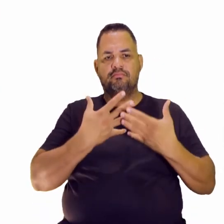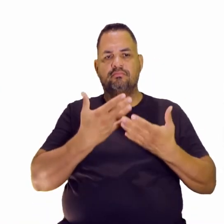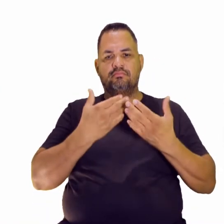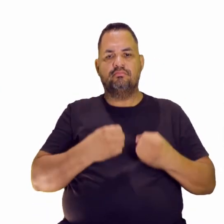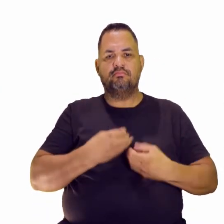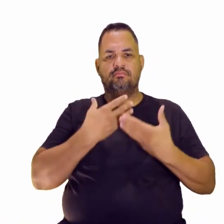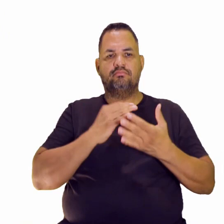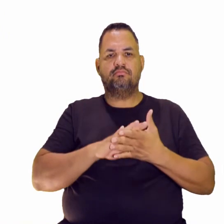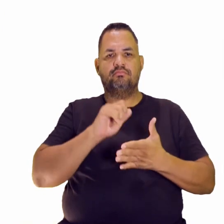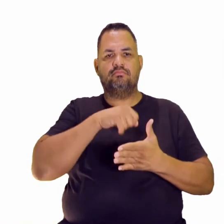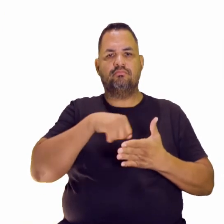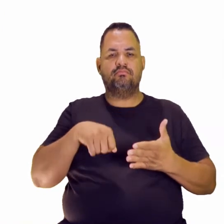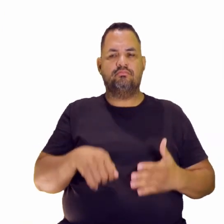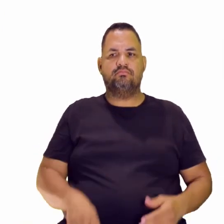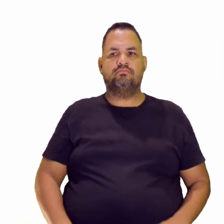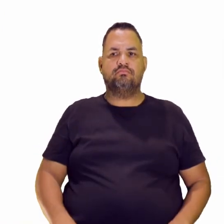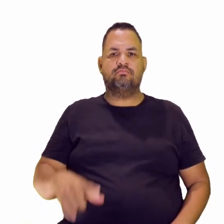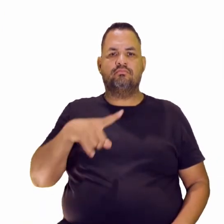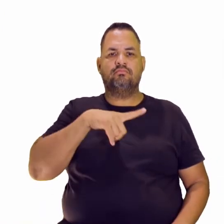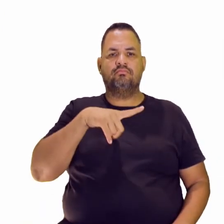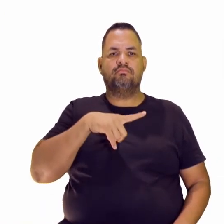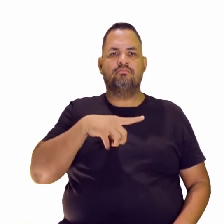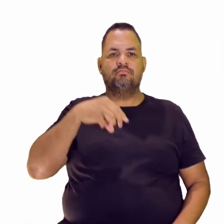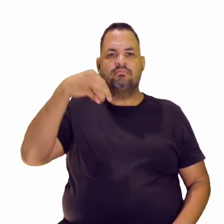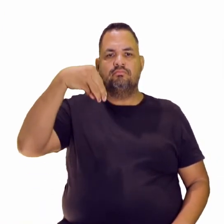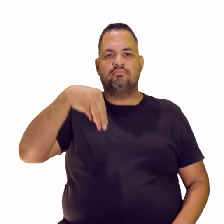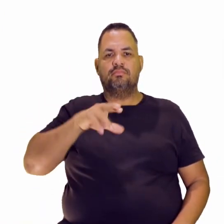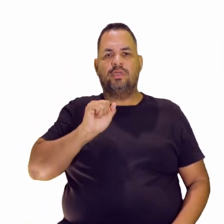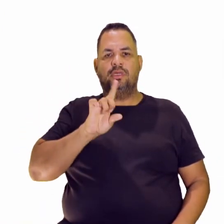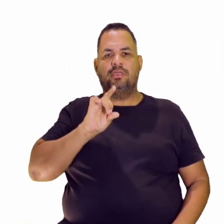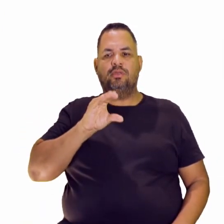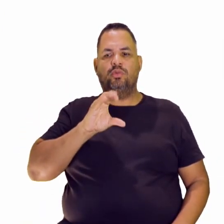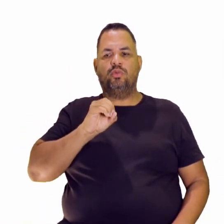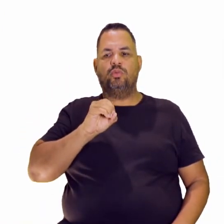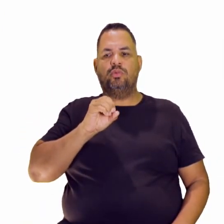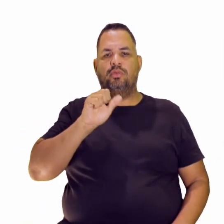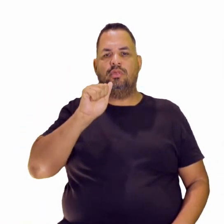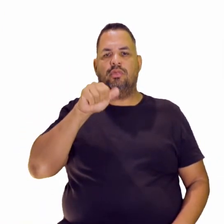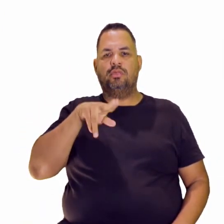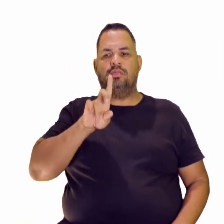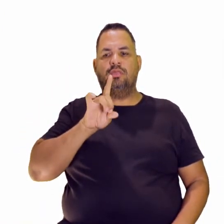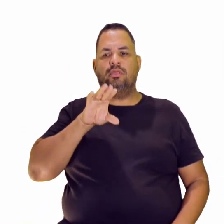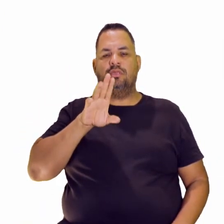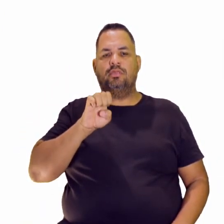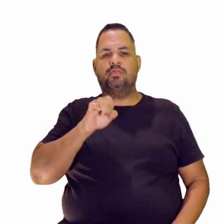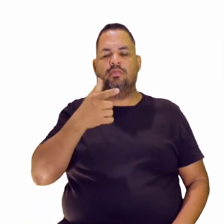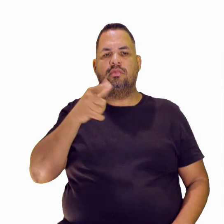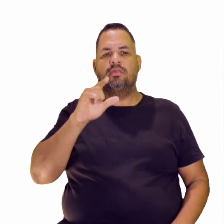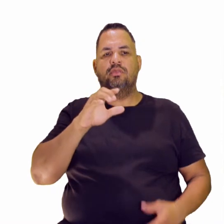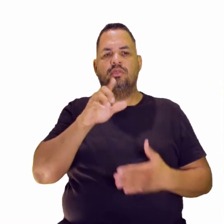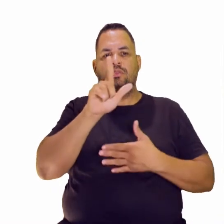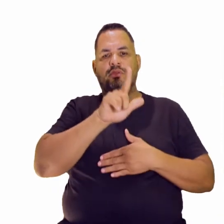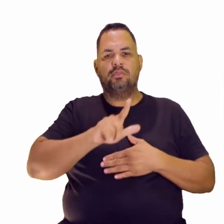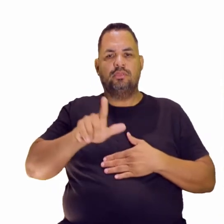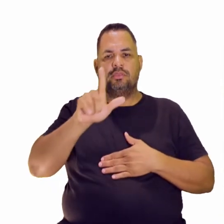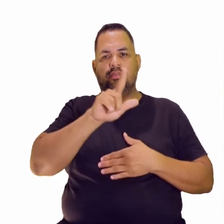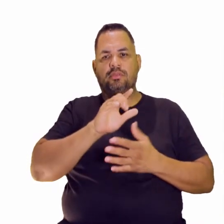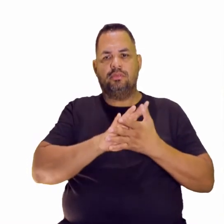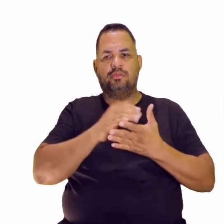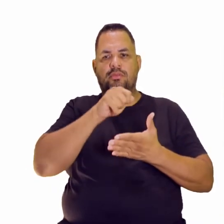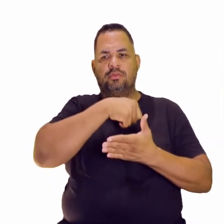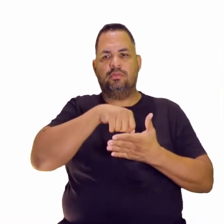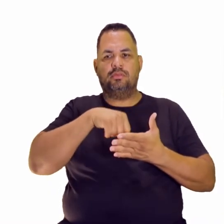escritos. E aqui nós vemos também o Mário de Andrade, que foi outro literato aí, foi um